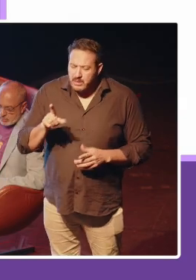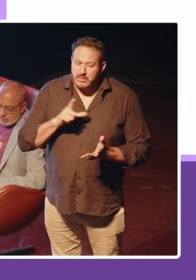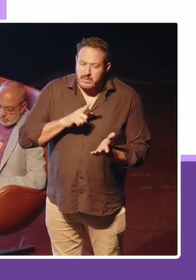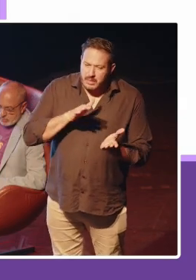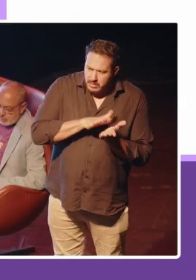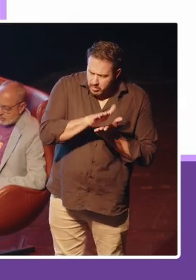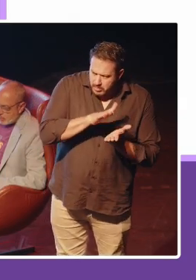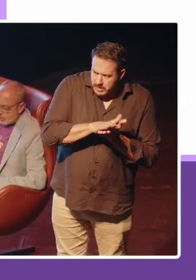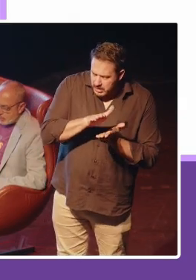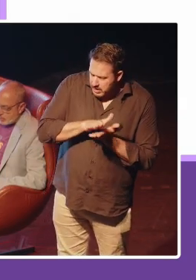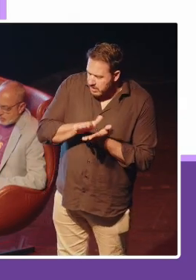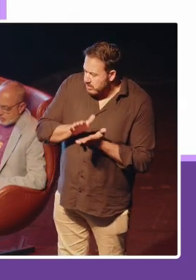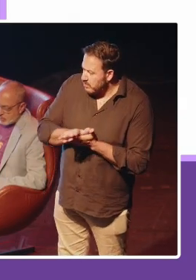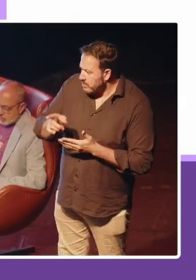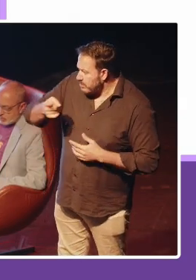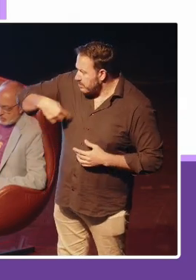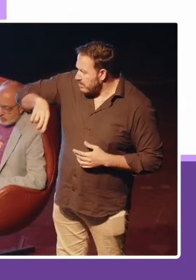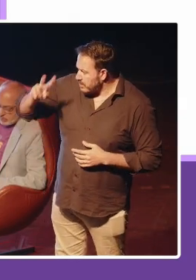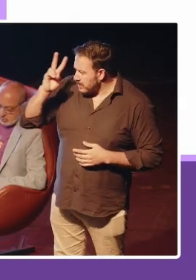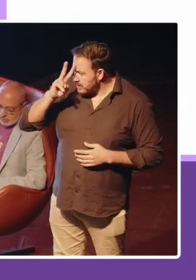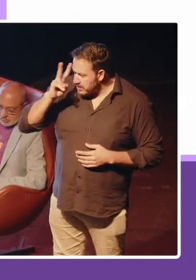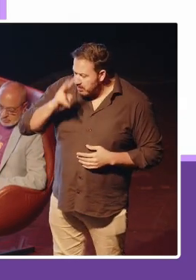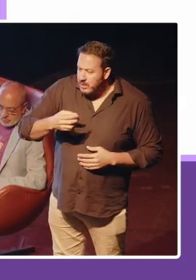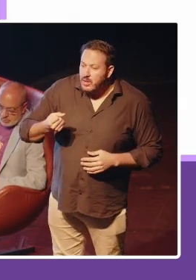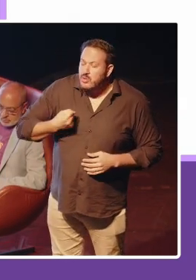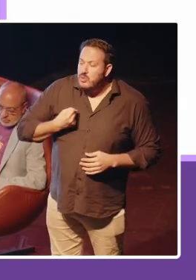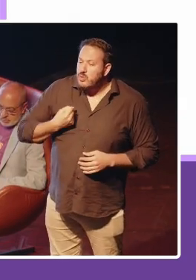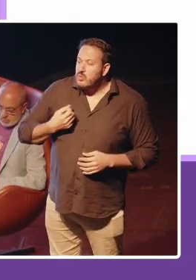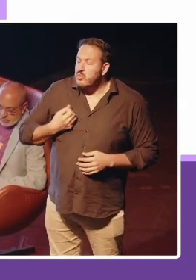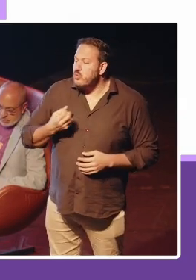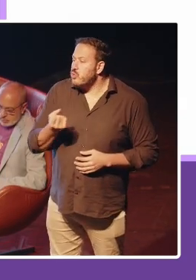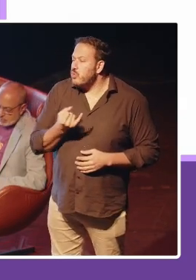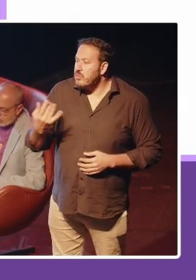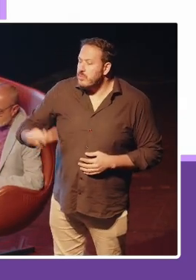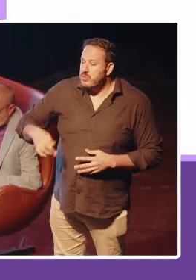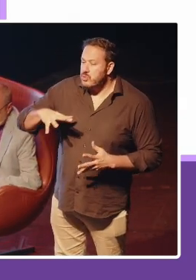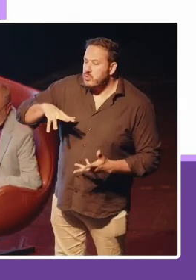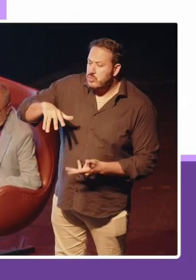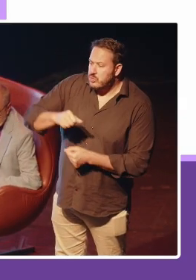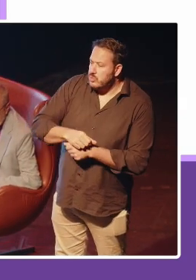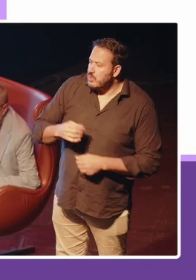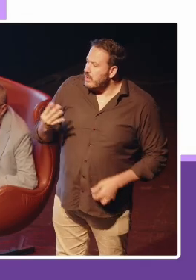publicado. Vocês lembram qual era o número de potencial de prevenção de demência no mundo?